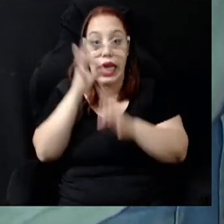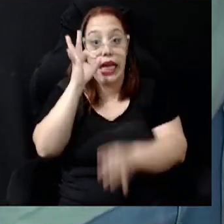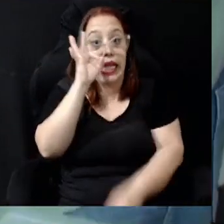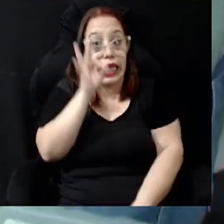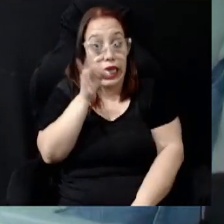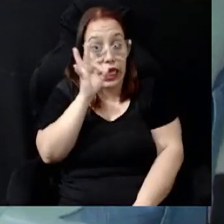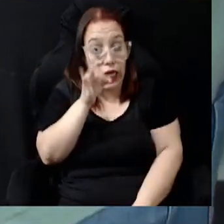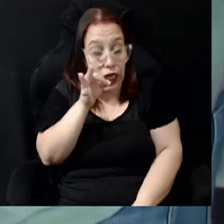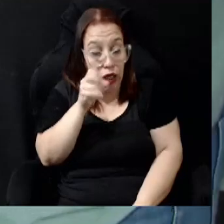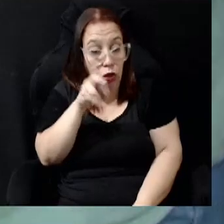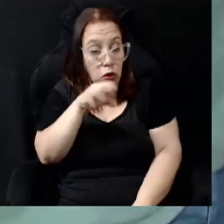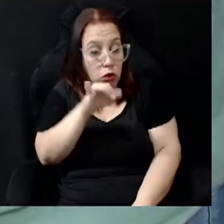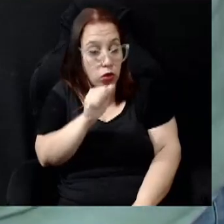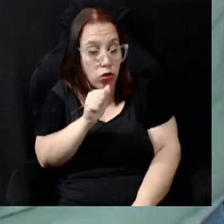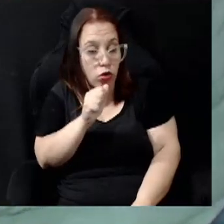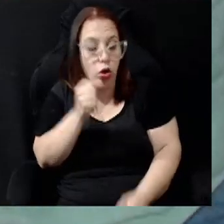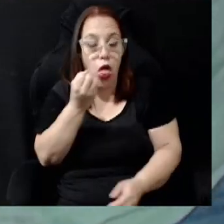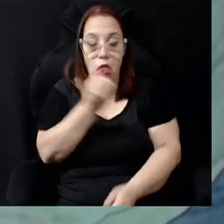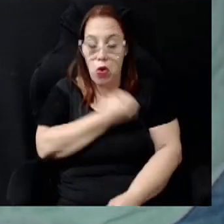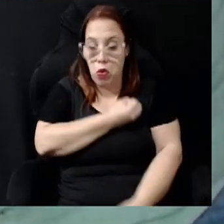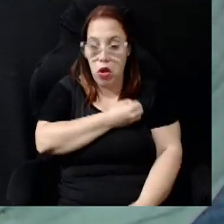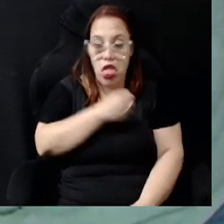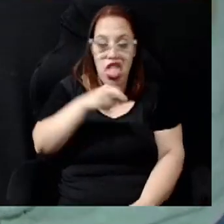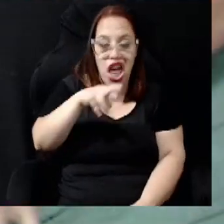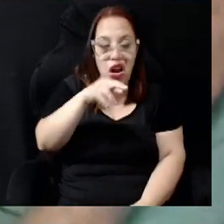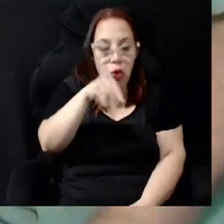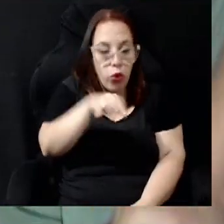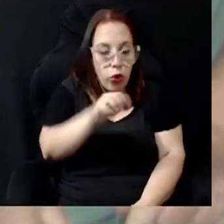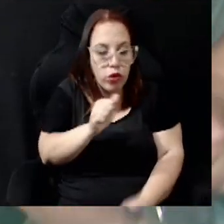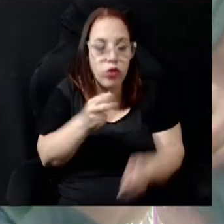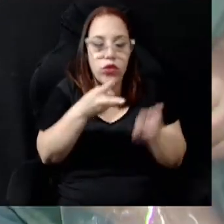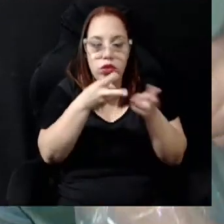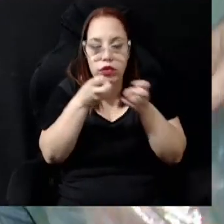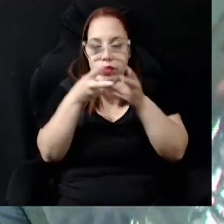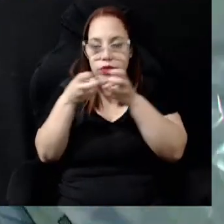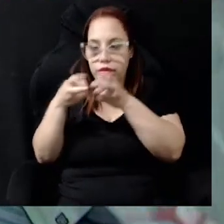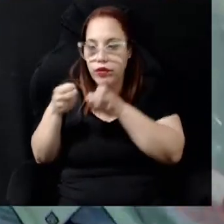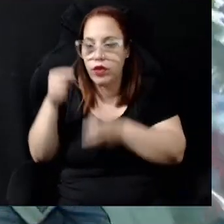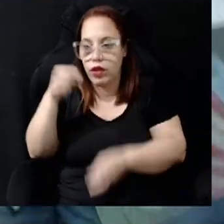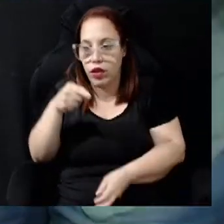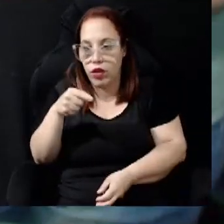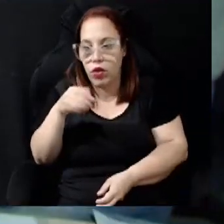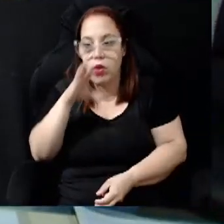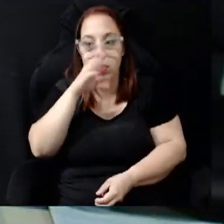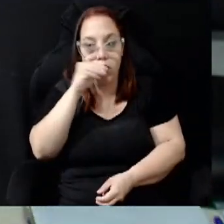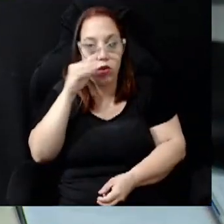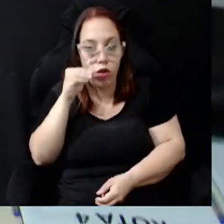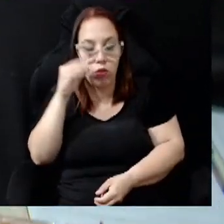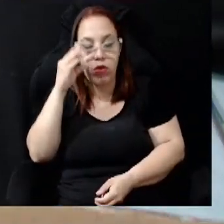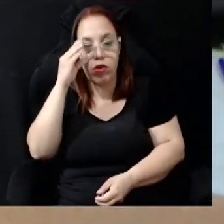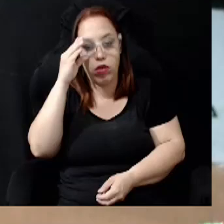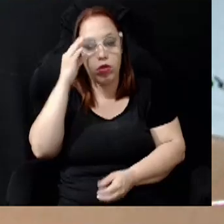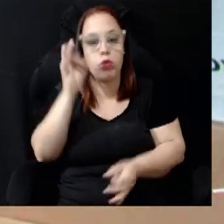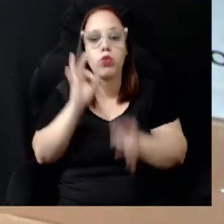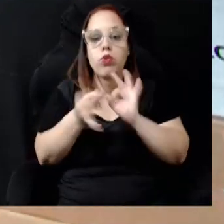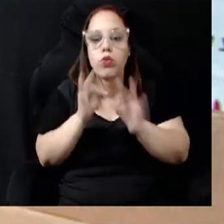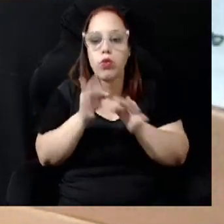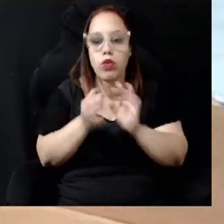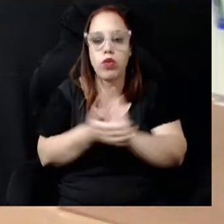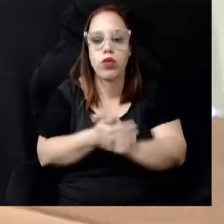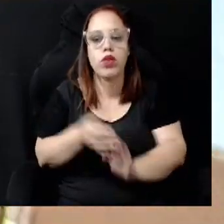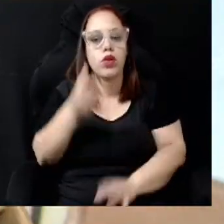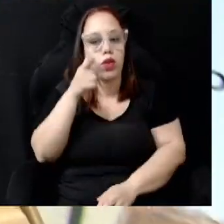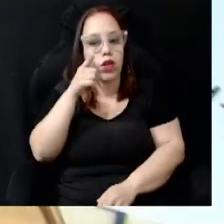com a numeração da urna. A gente percebe que isso é feito aqui pelos colaboradores, justamente para garantir